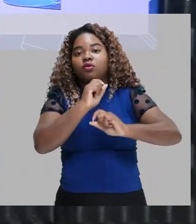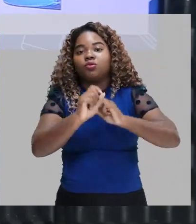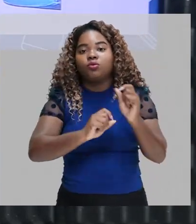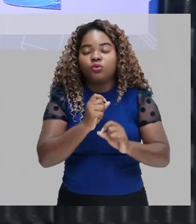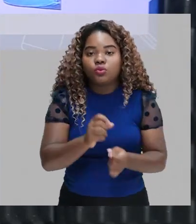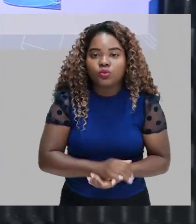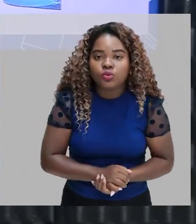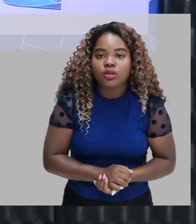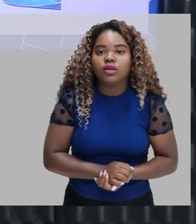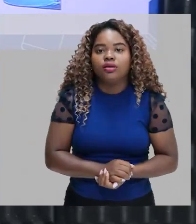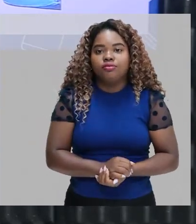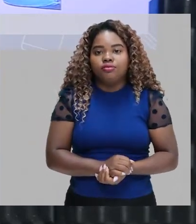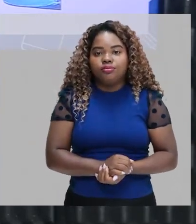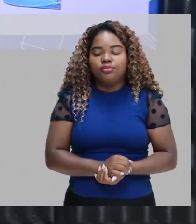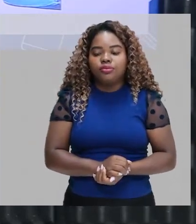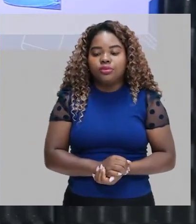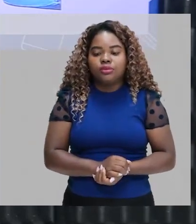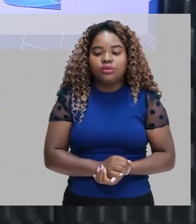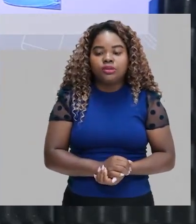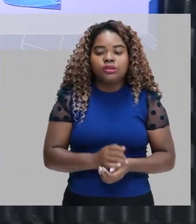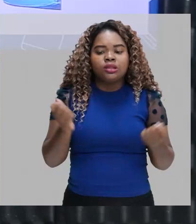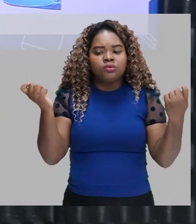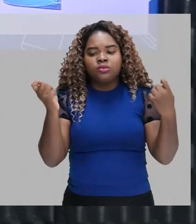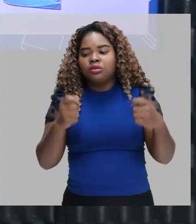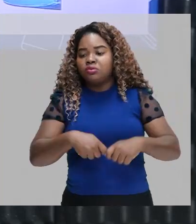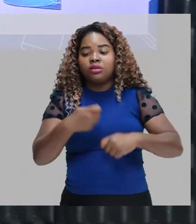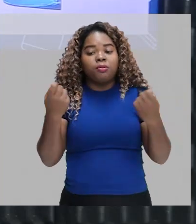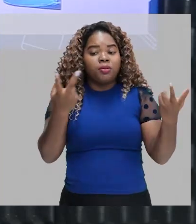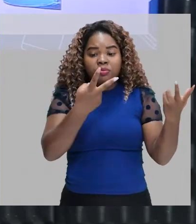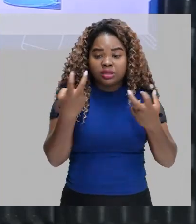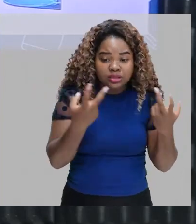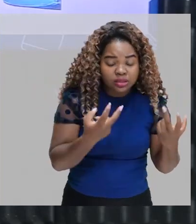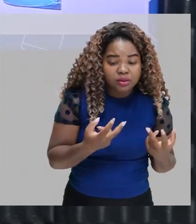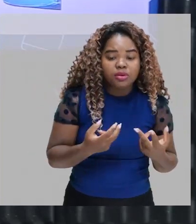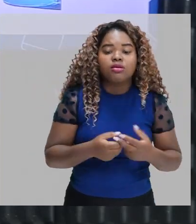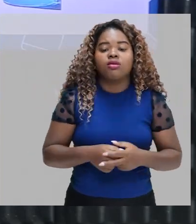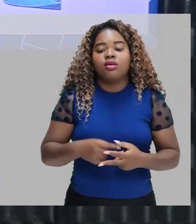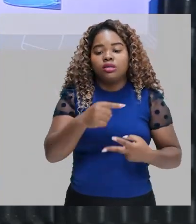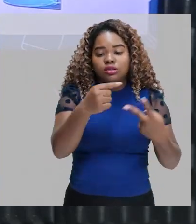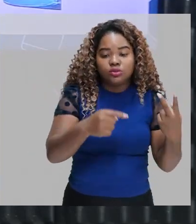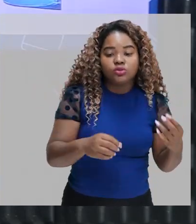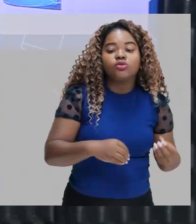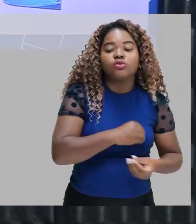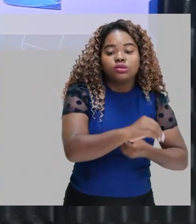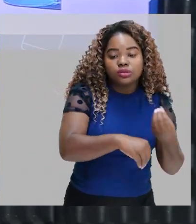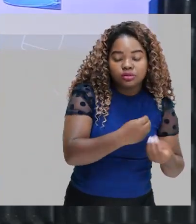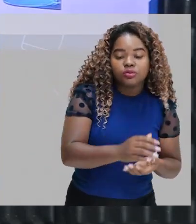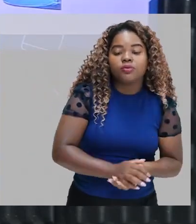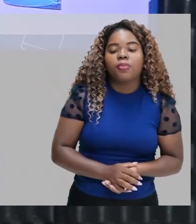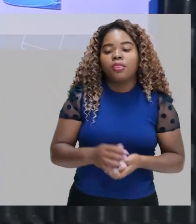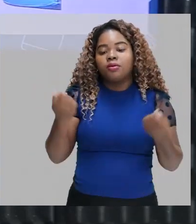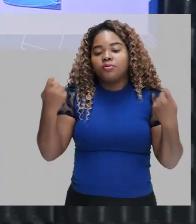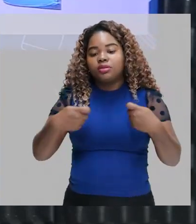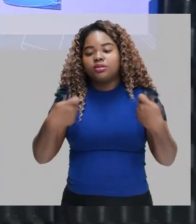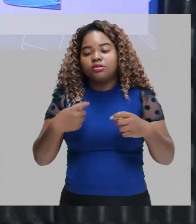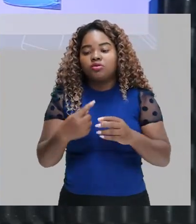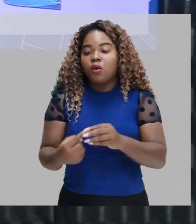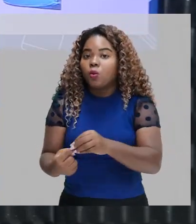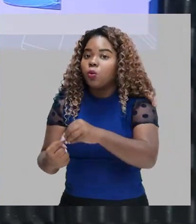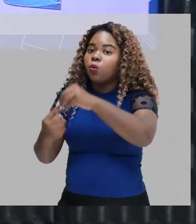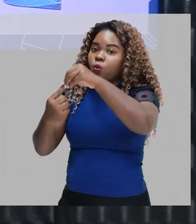vou perceber esses componentes. Vou perceber um aspecto único,